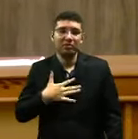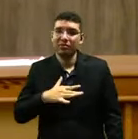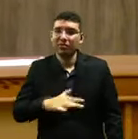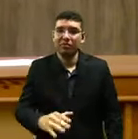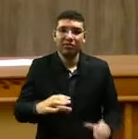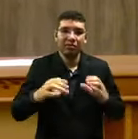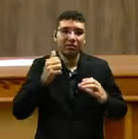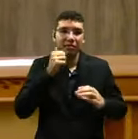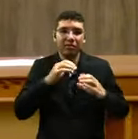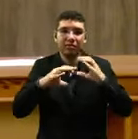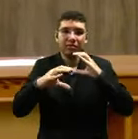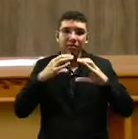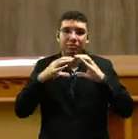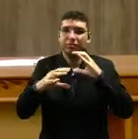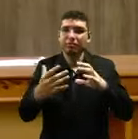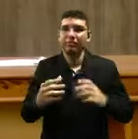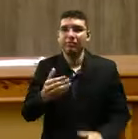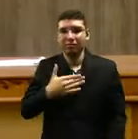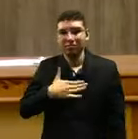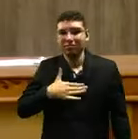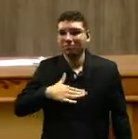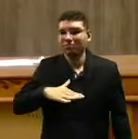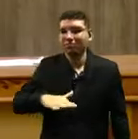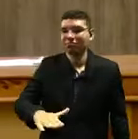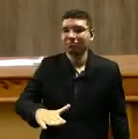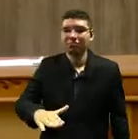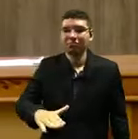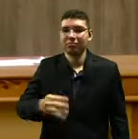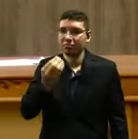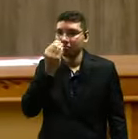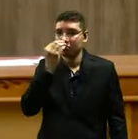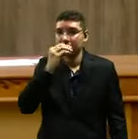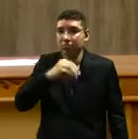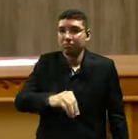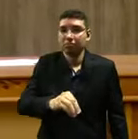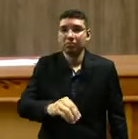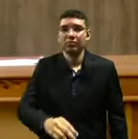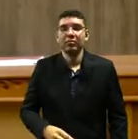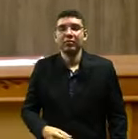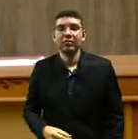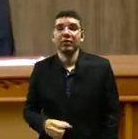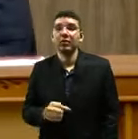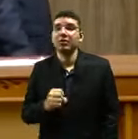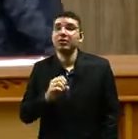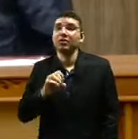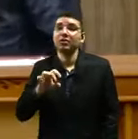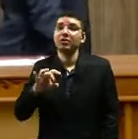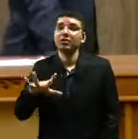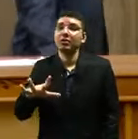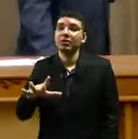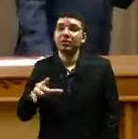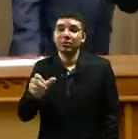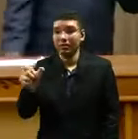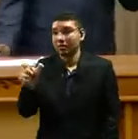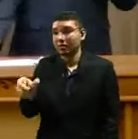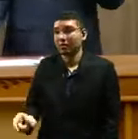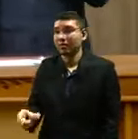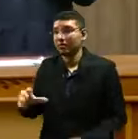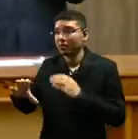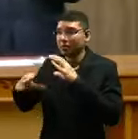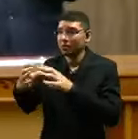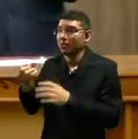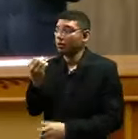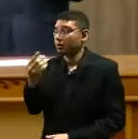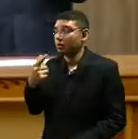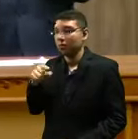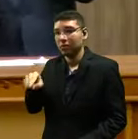gosto eu não gosto eu se fosse a Samara aí eu vinha mas essa aí eu não